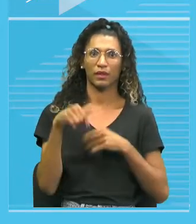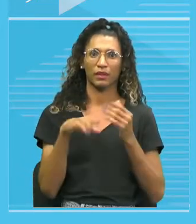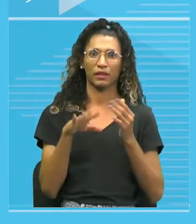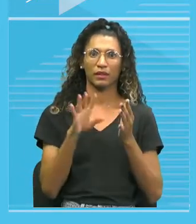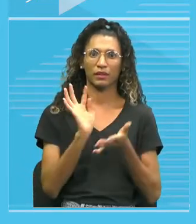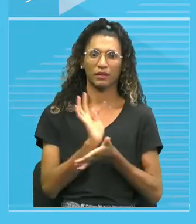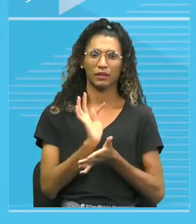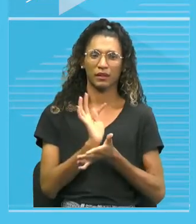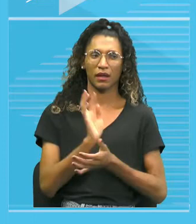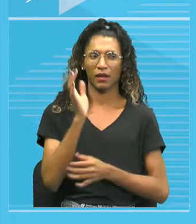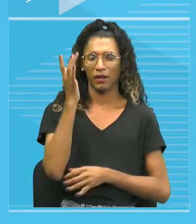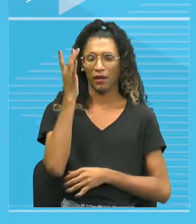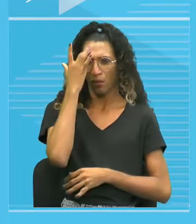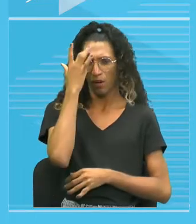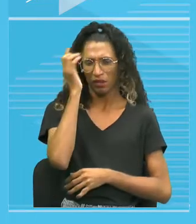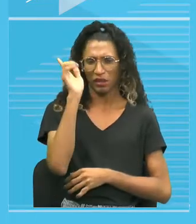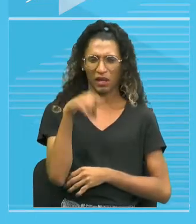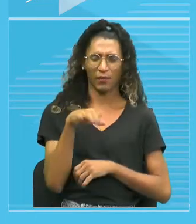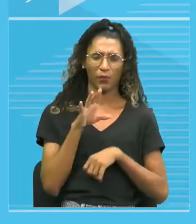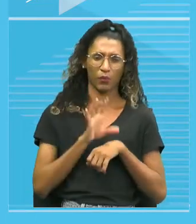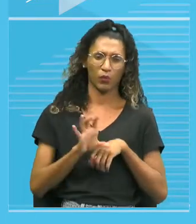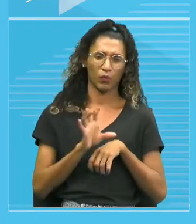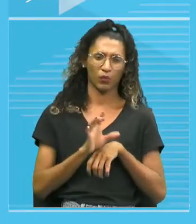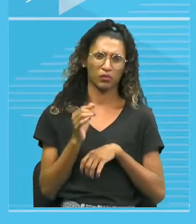eu acho que era o único do Nordeste,